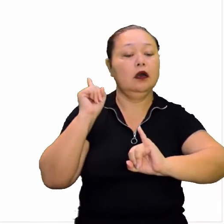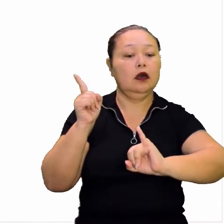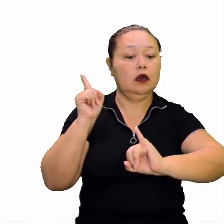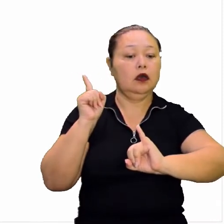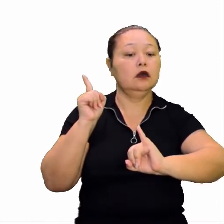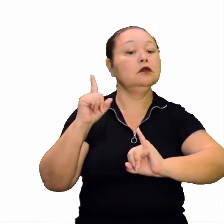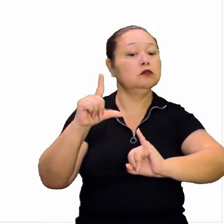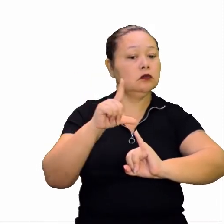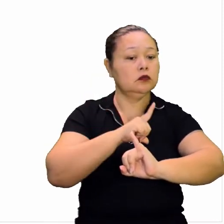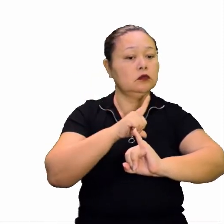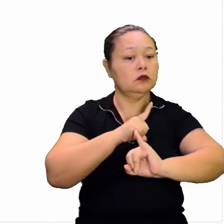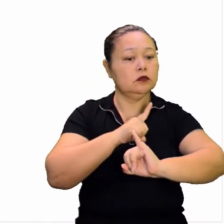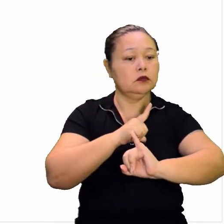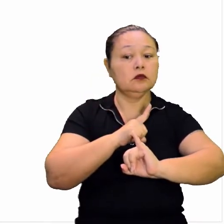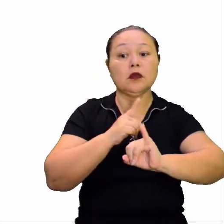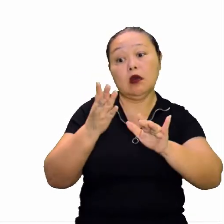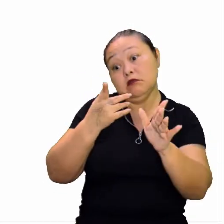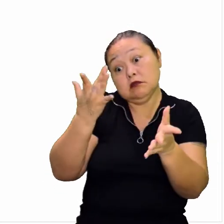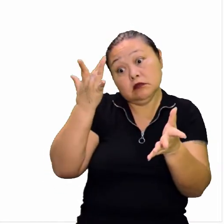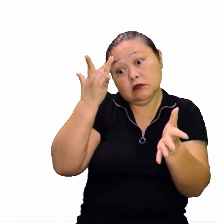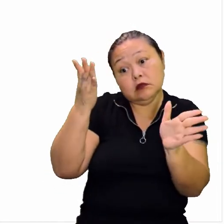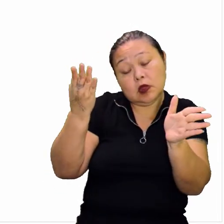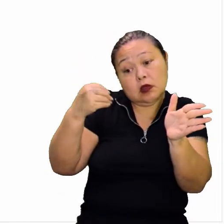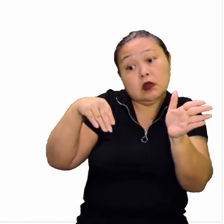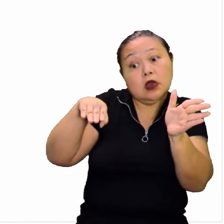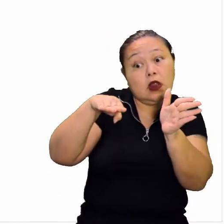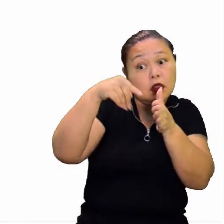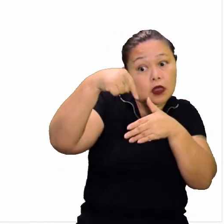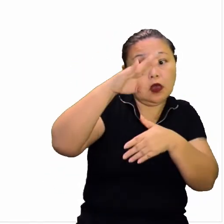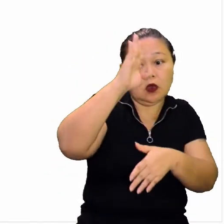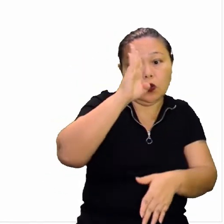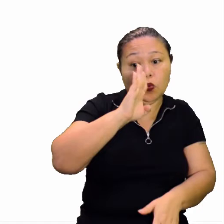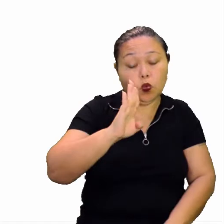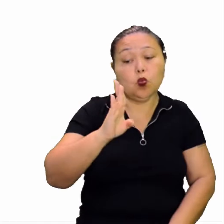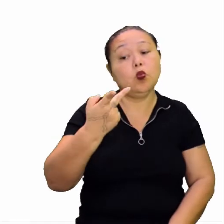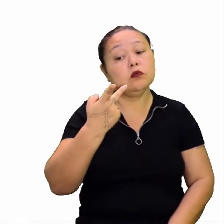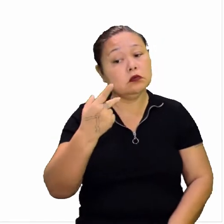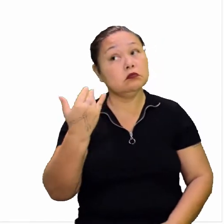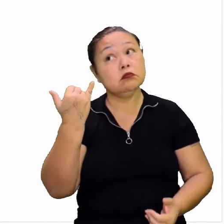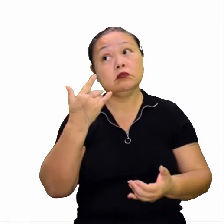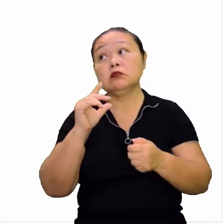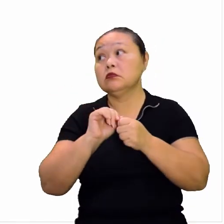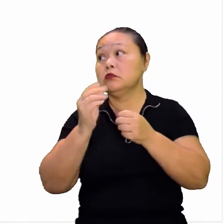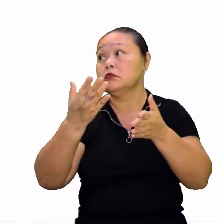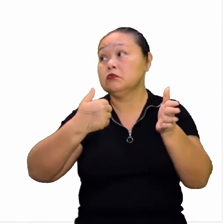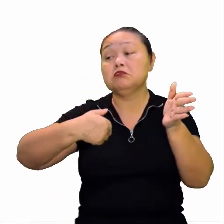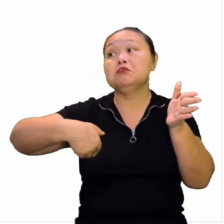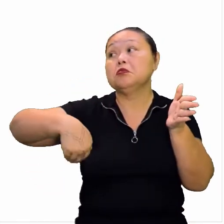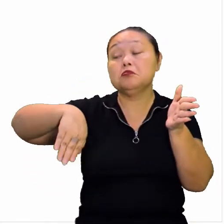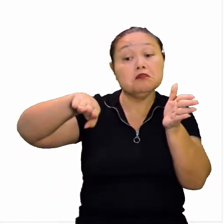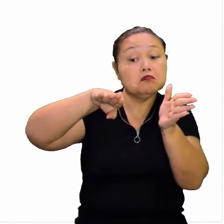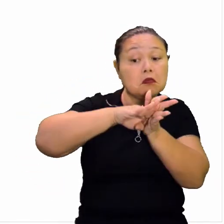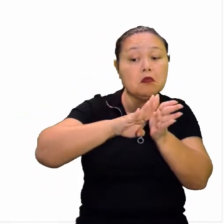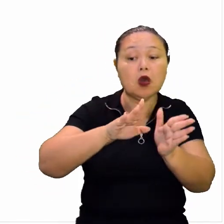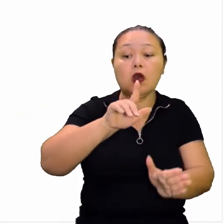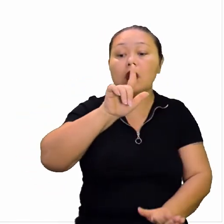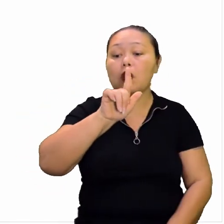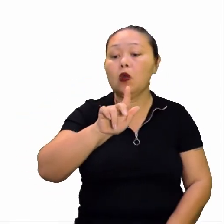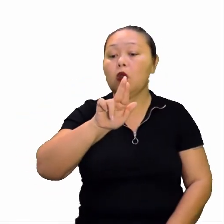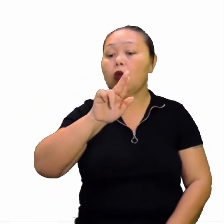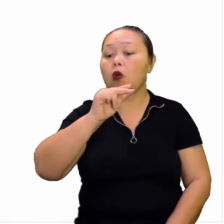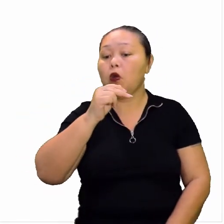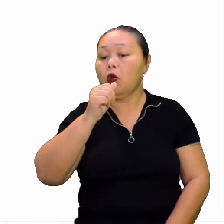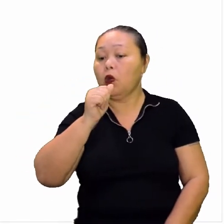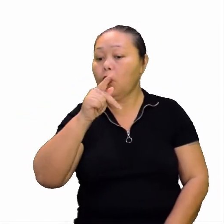Há relatos que vieram até o Brasil. Há relatos que vieram até no Guaporé. Eu já fiquei sabendo disso